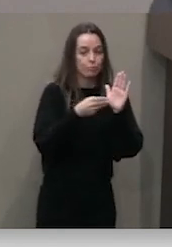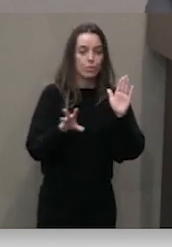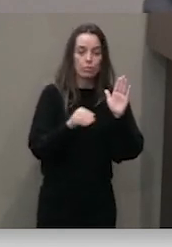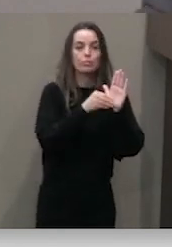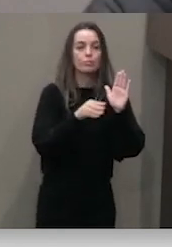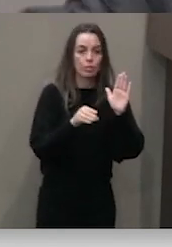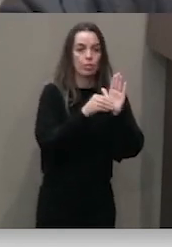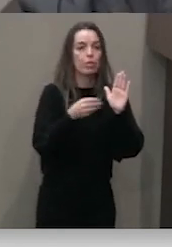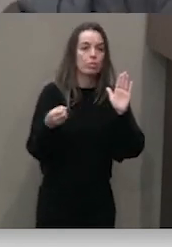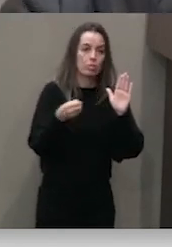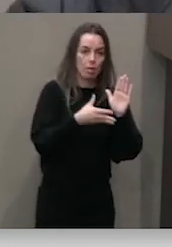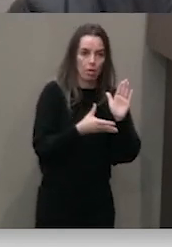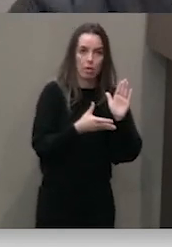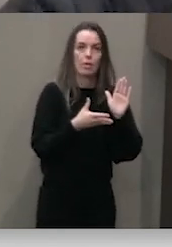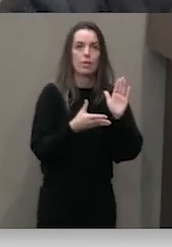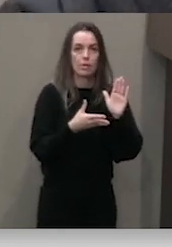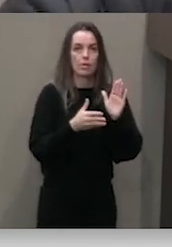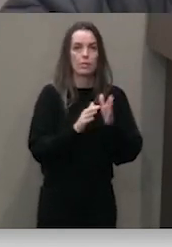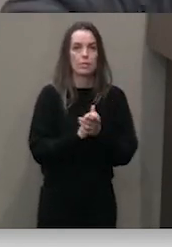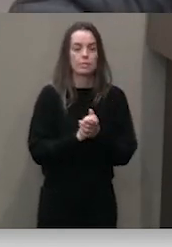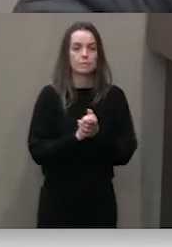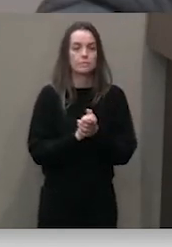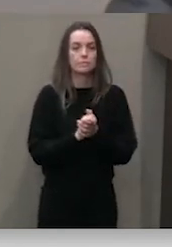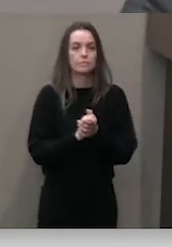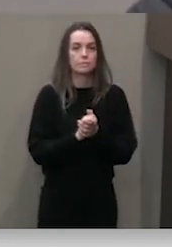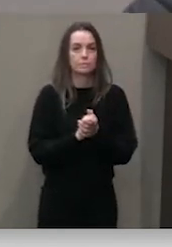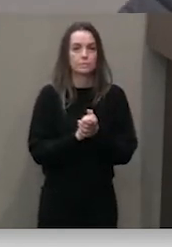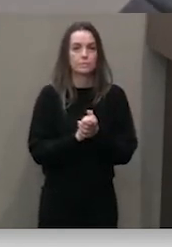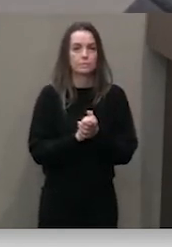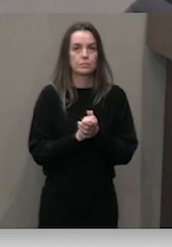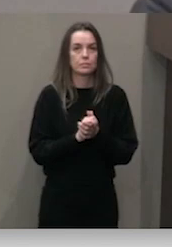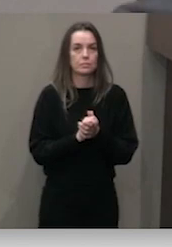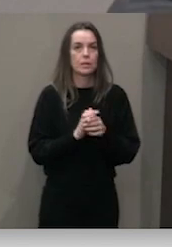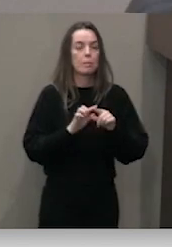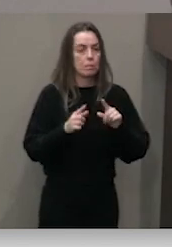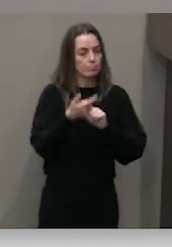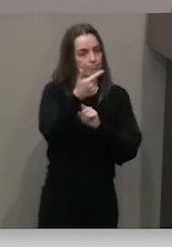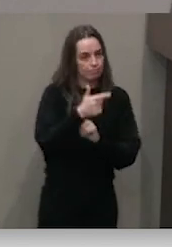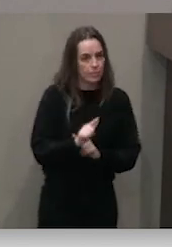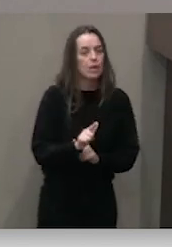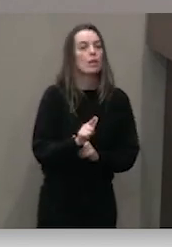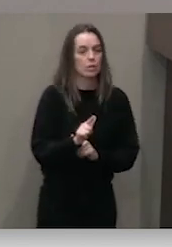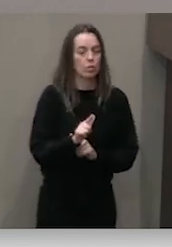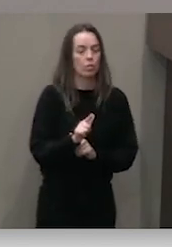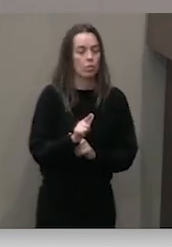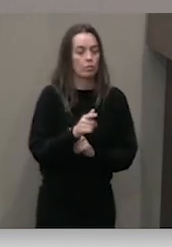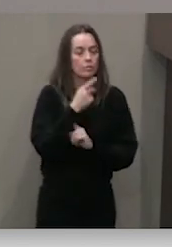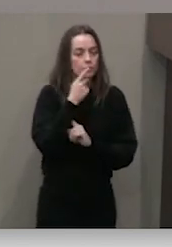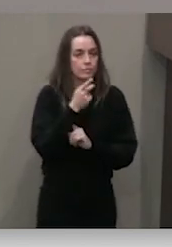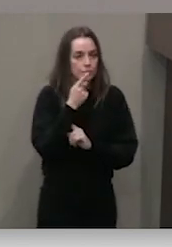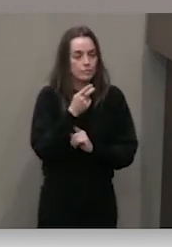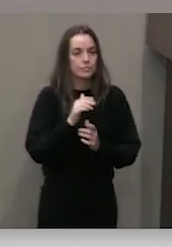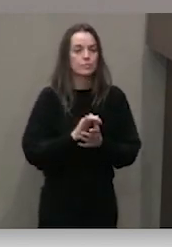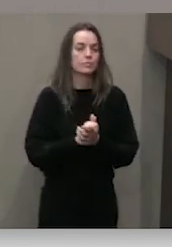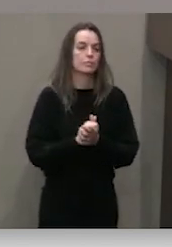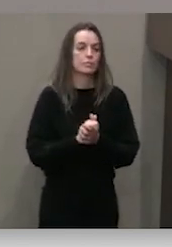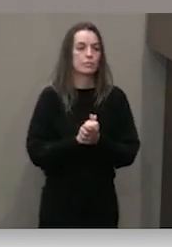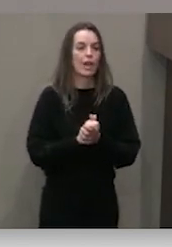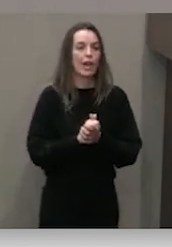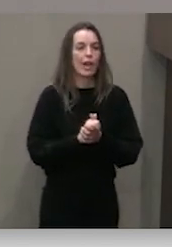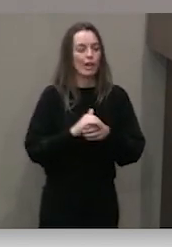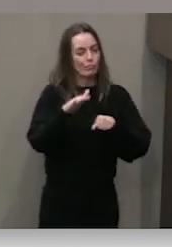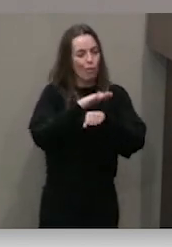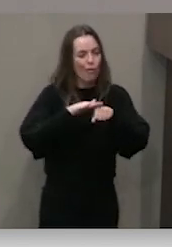implementar. No entanto, reitero para finalizar, a convergência, o